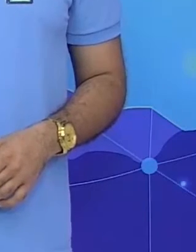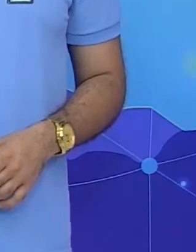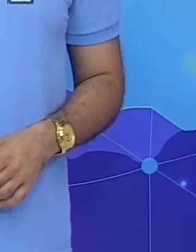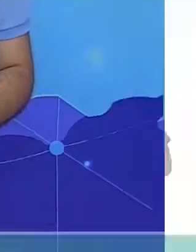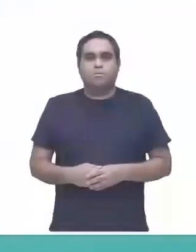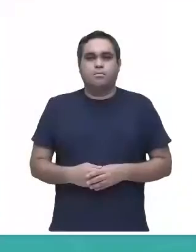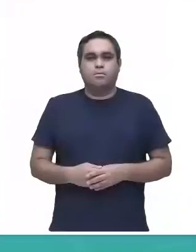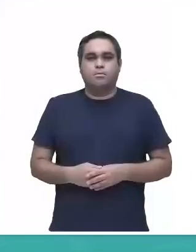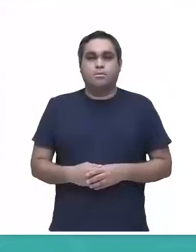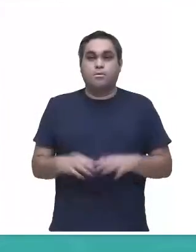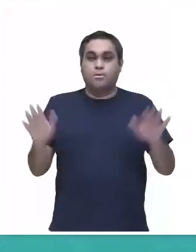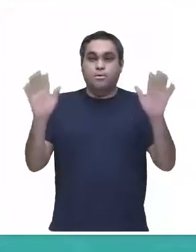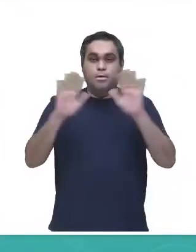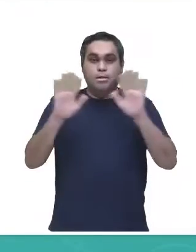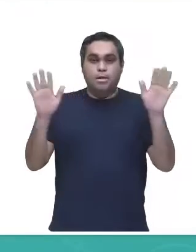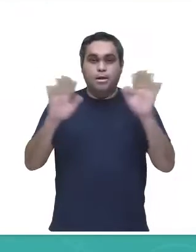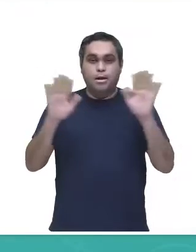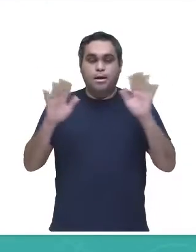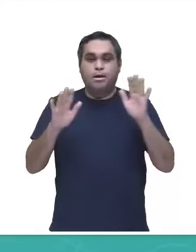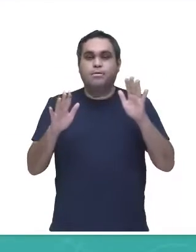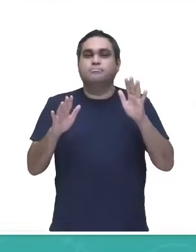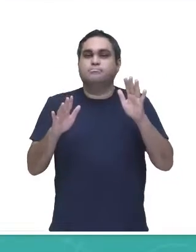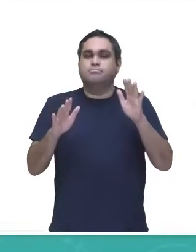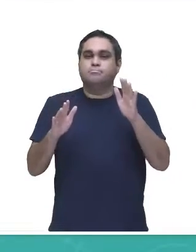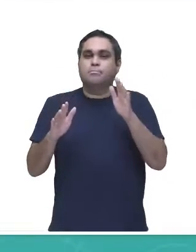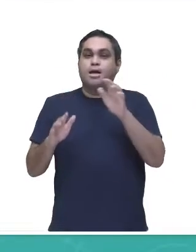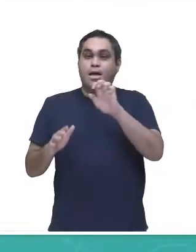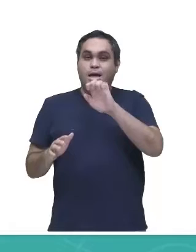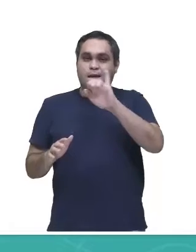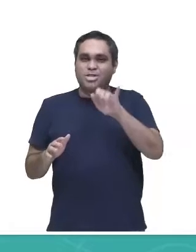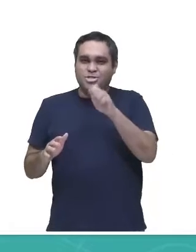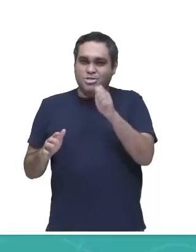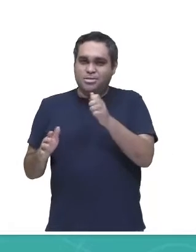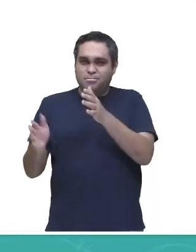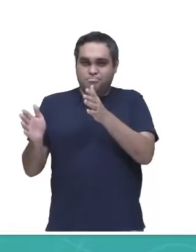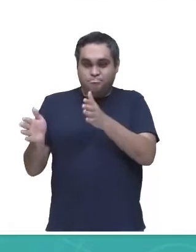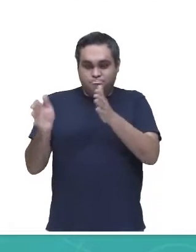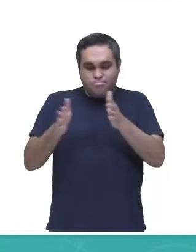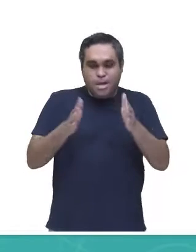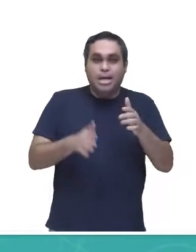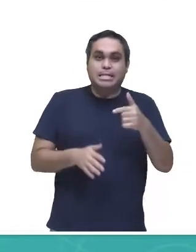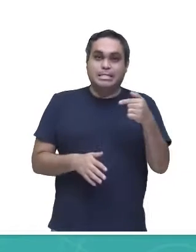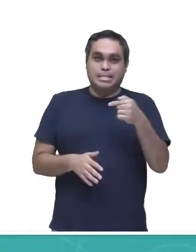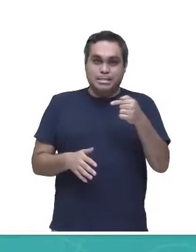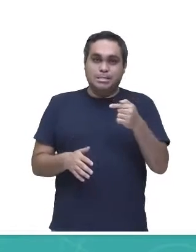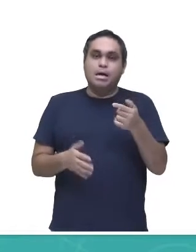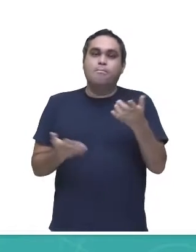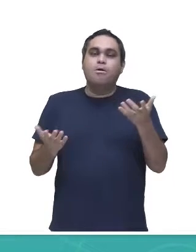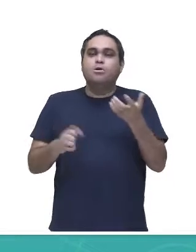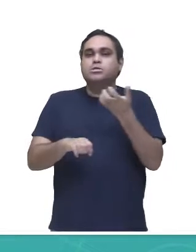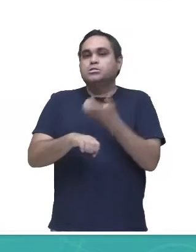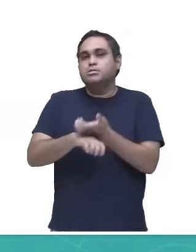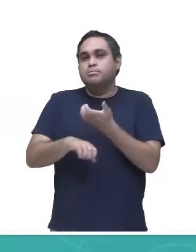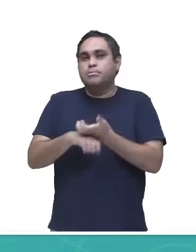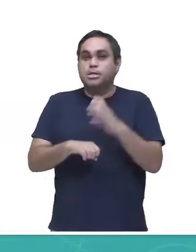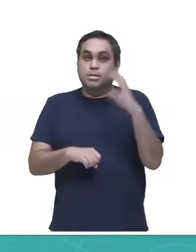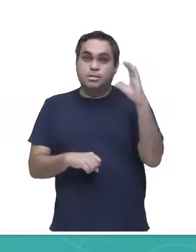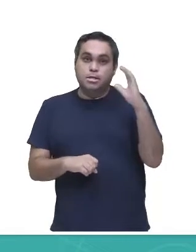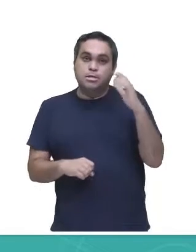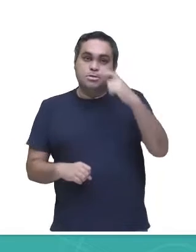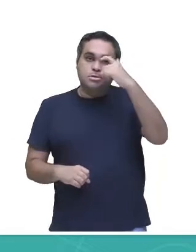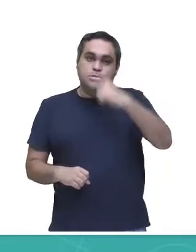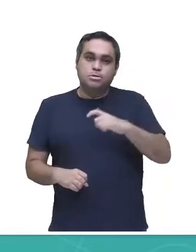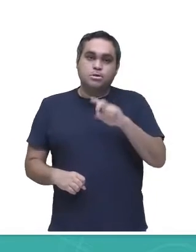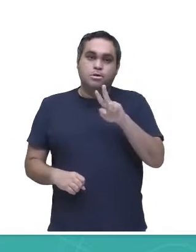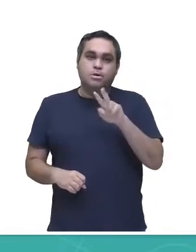Olá, alunos da EJA, sétima etapa. Sejam todos muito bem-vindos a mais uma aula do nosso componente de ciências. Eu sou o professor Virgílio e